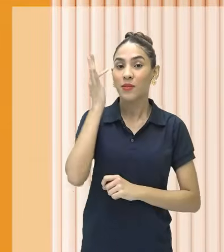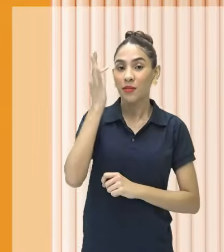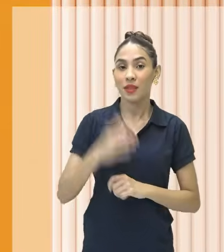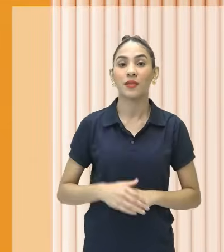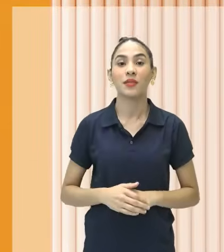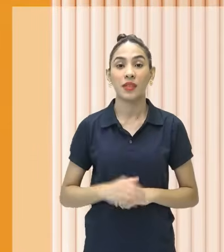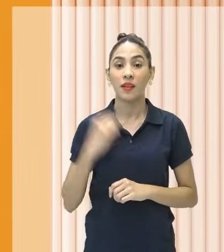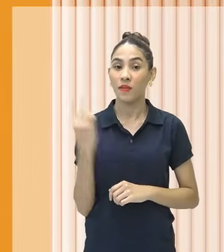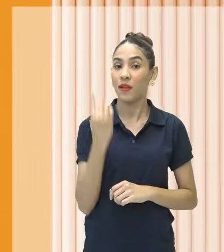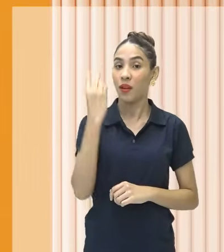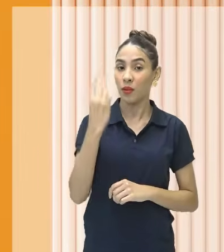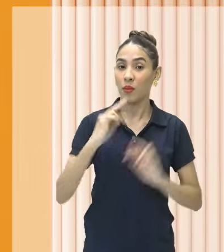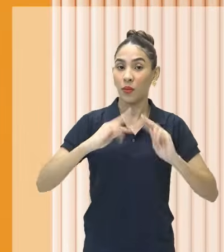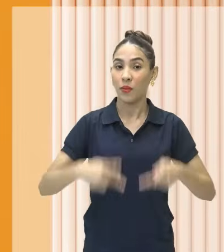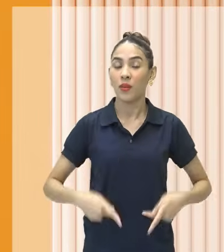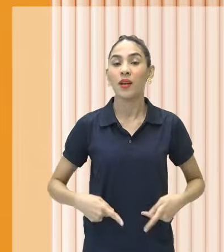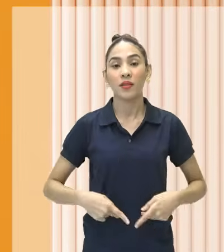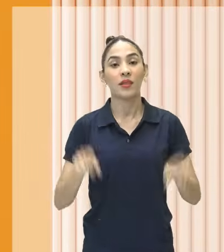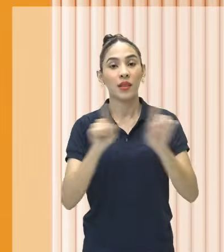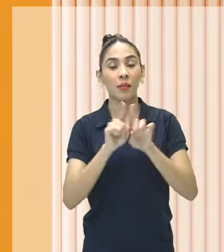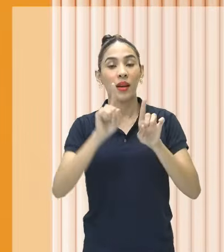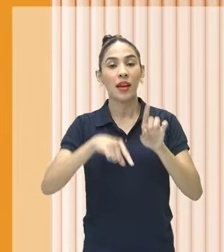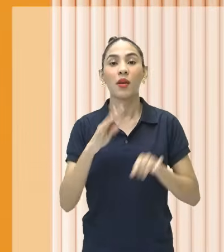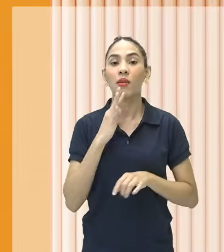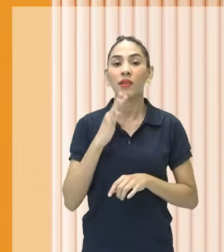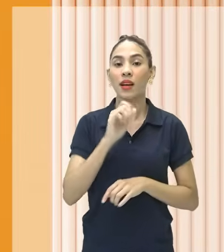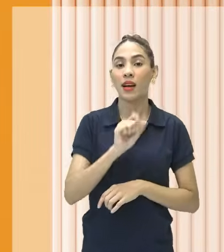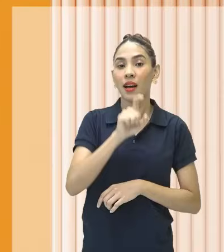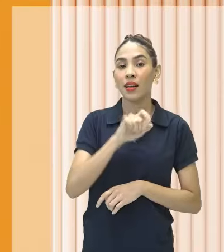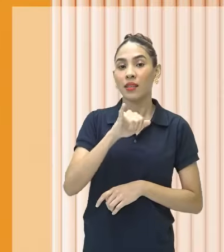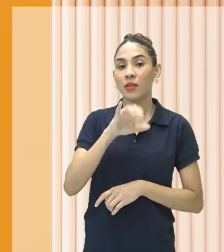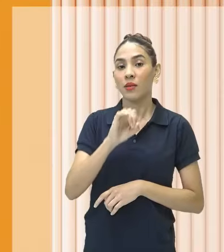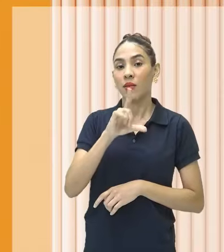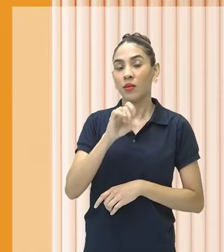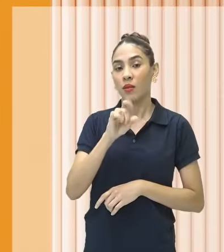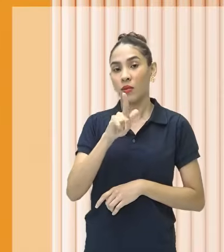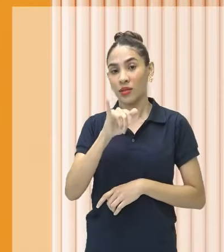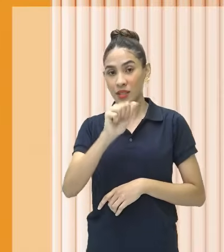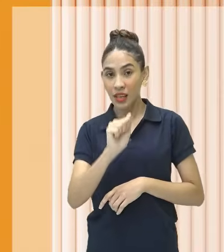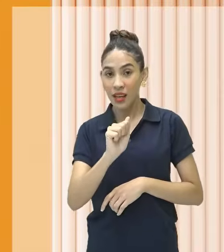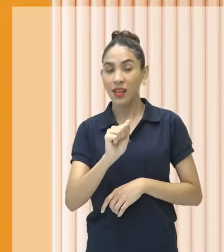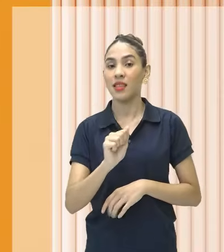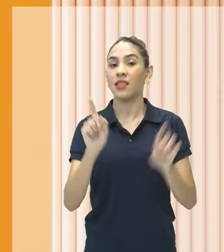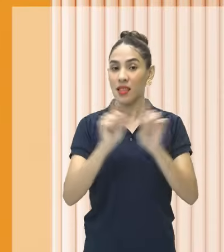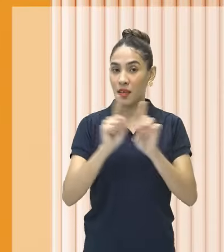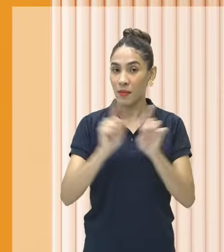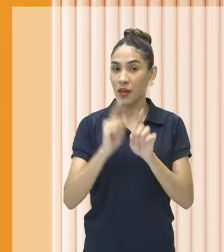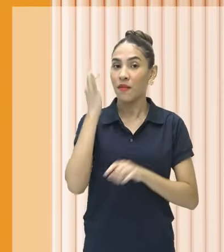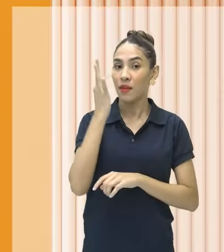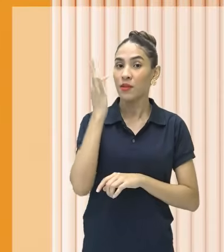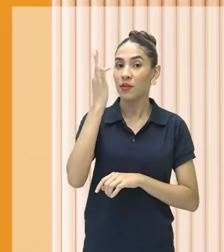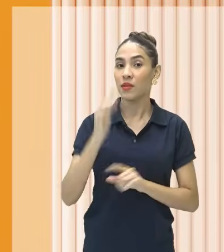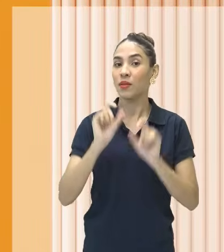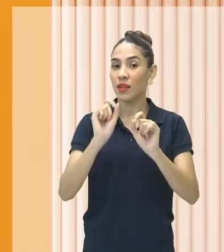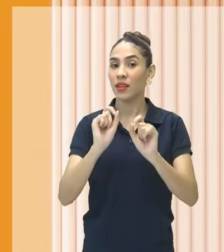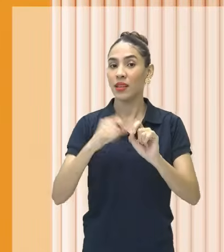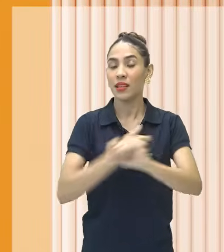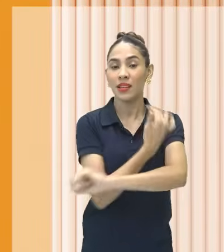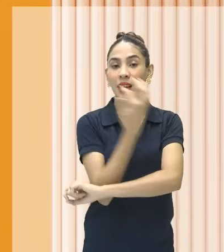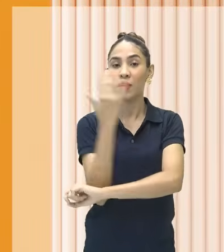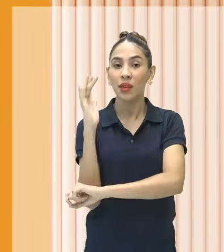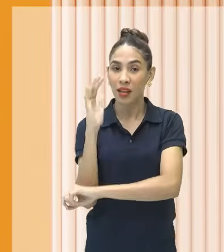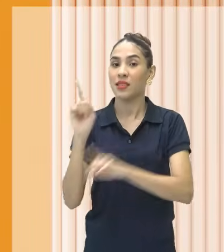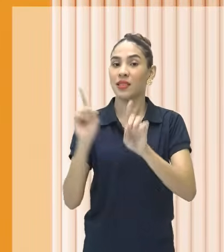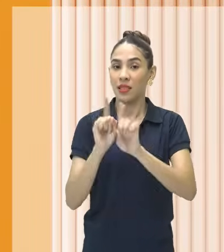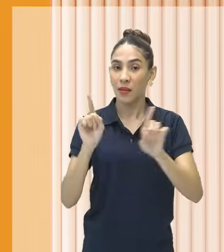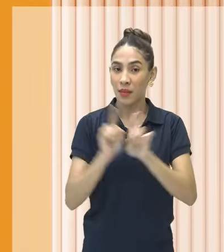filosofia dos valores humanos, né? Que também é conhecido como axiologia, e também da filosofia e a natureza, né?